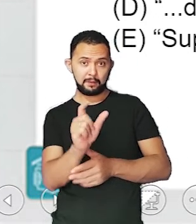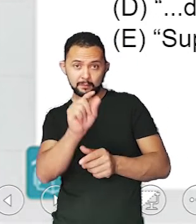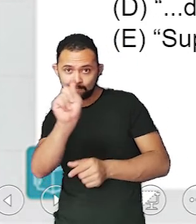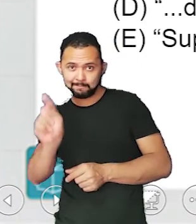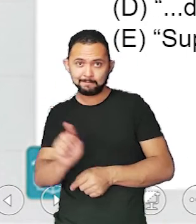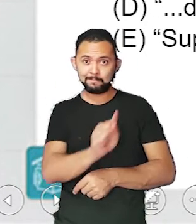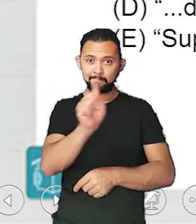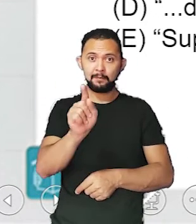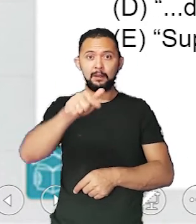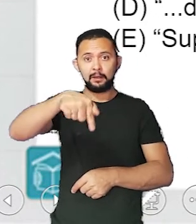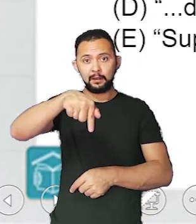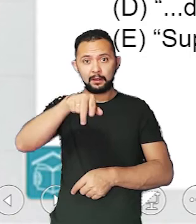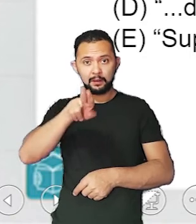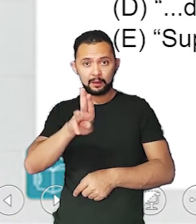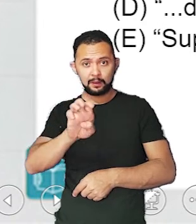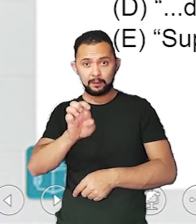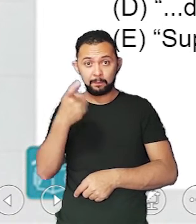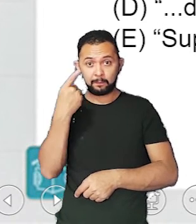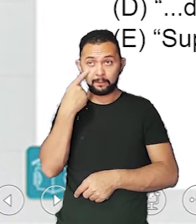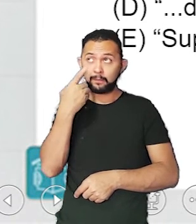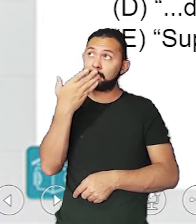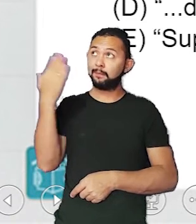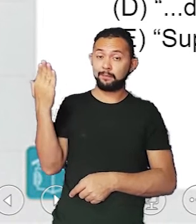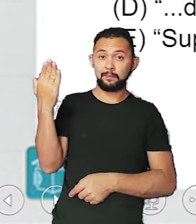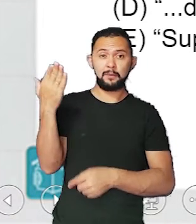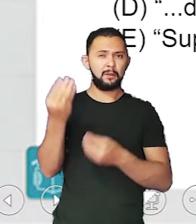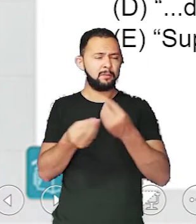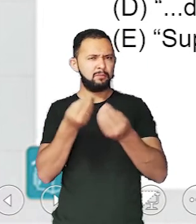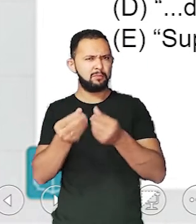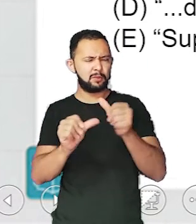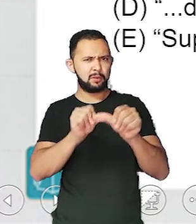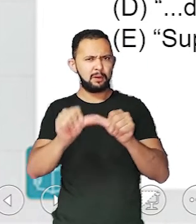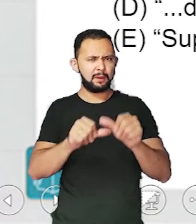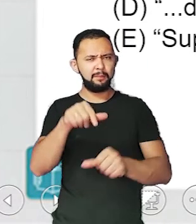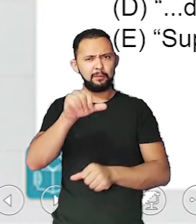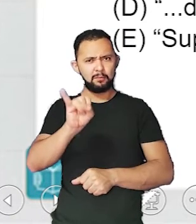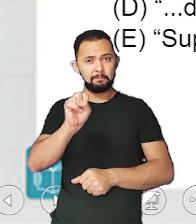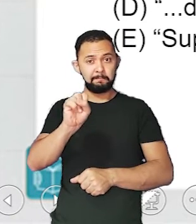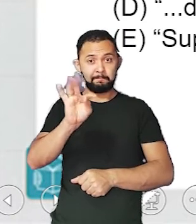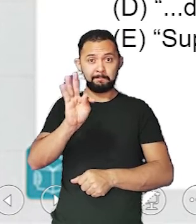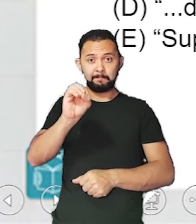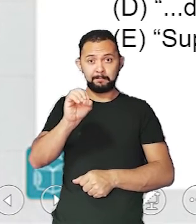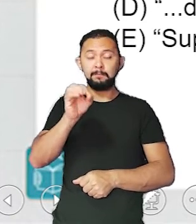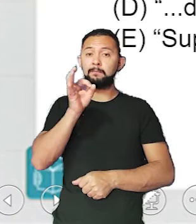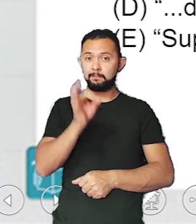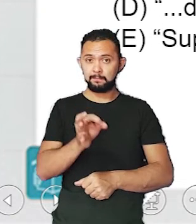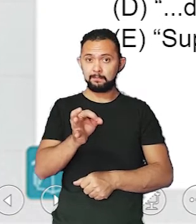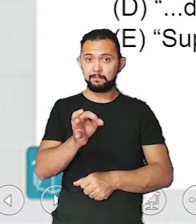Será? E aí? Pelo isto, professor, também ficou... Não gostei. Então vamos